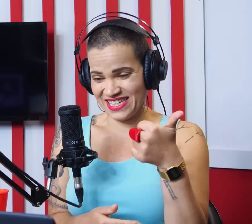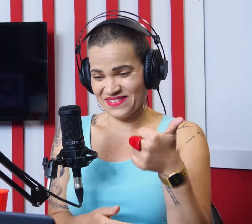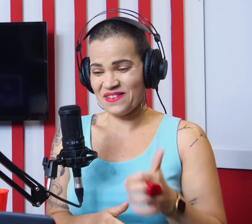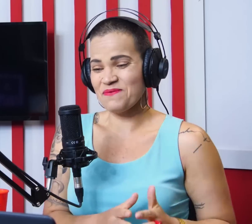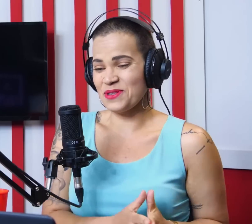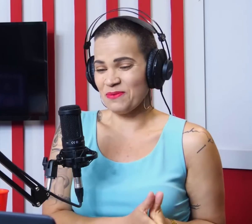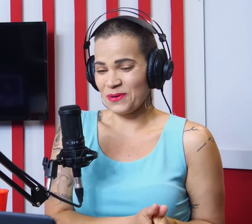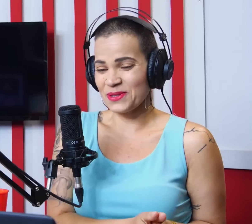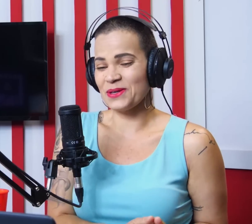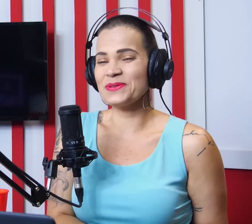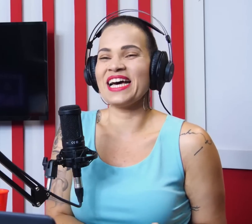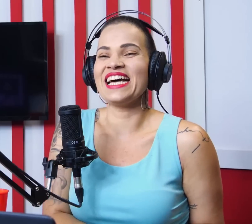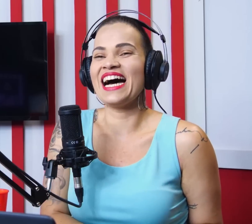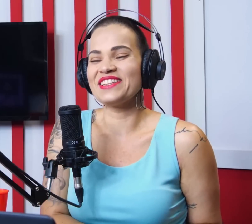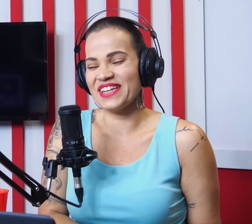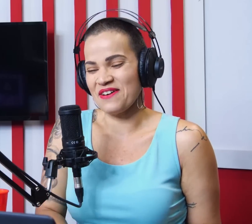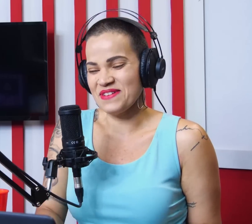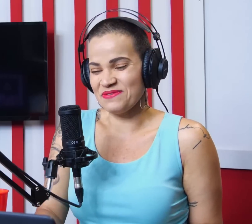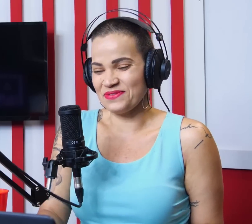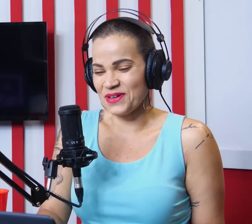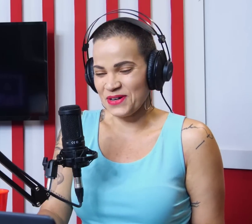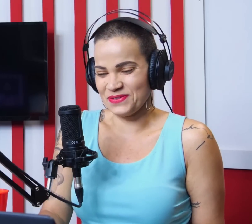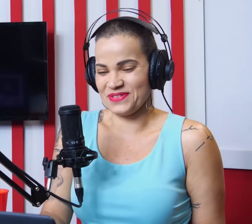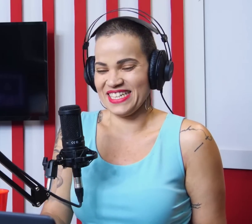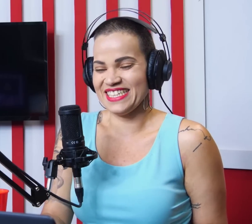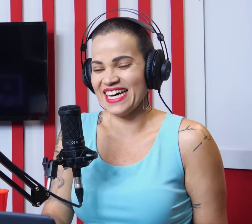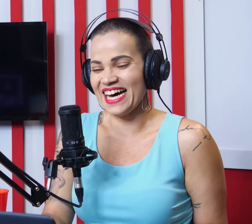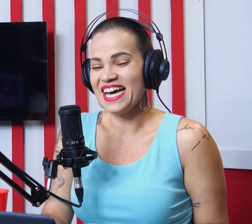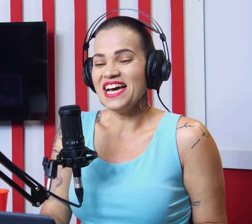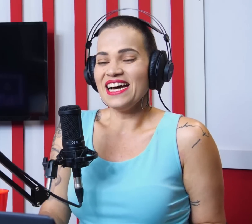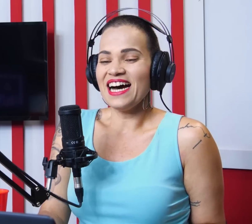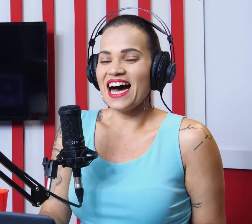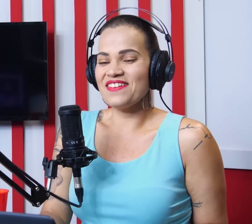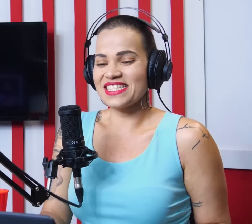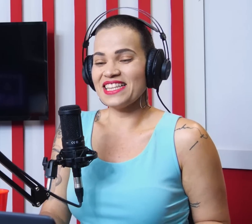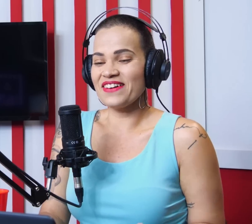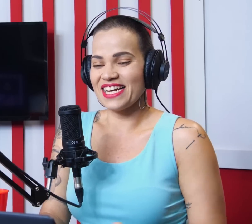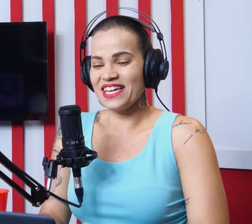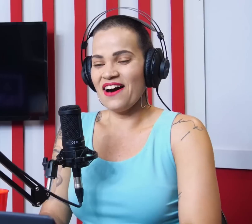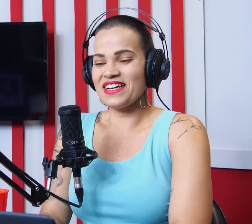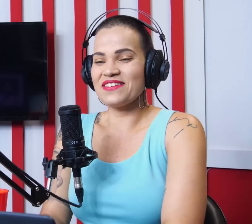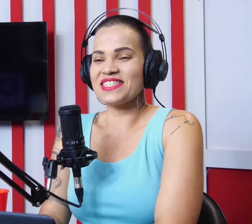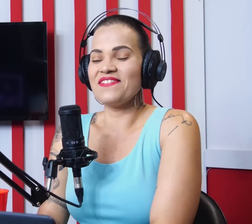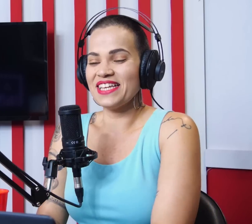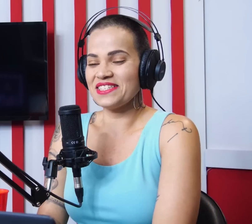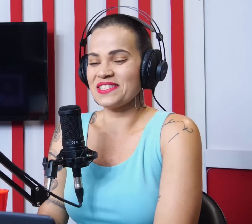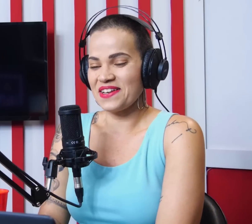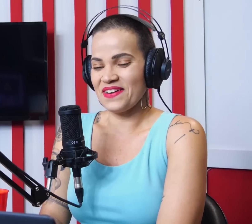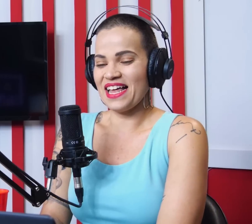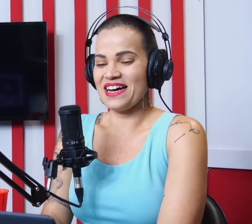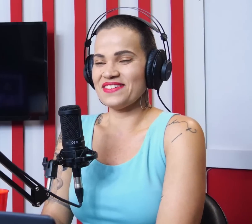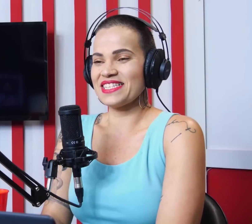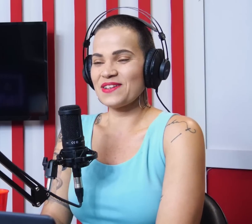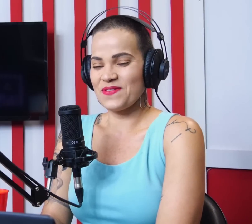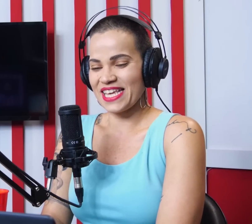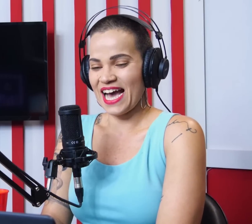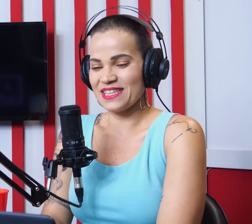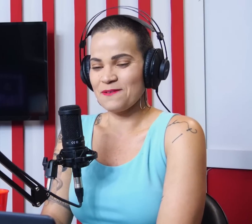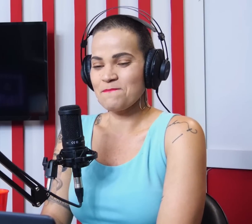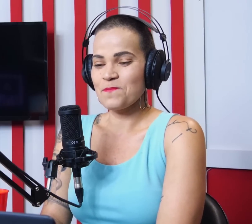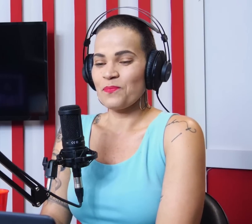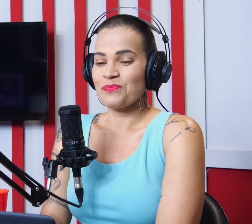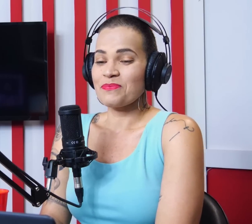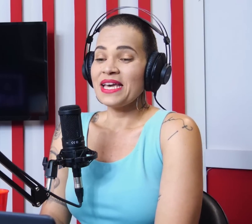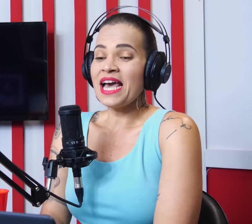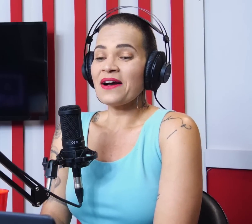duração. Muito bom conteúdo e a narradora é uma fofa. Ai, Marcelão Grandão, assim você me deixa sem palavras.